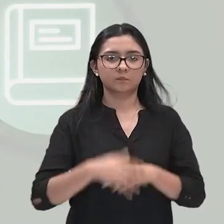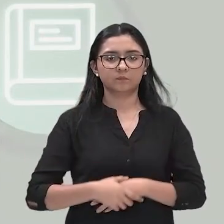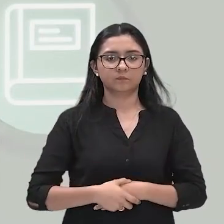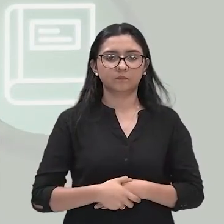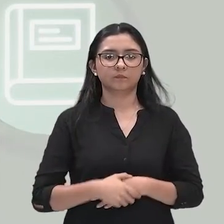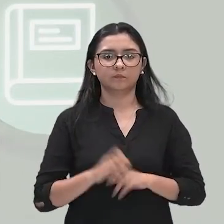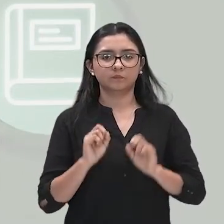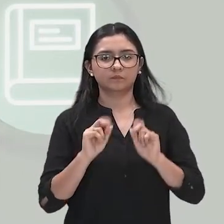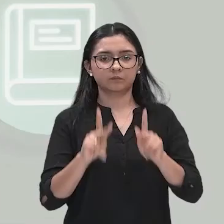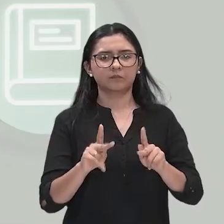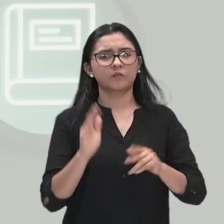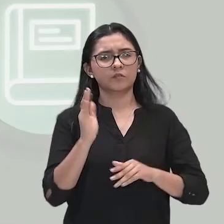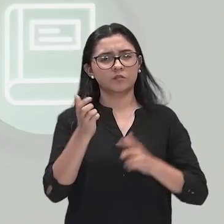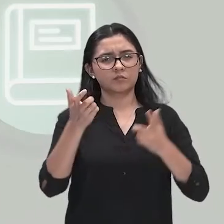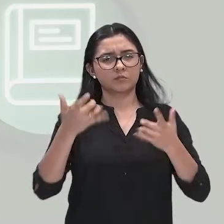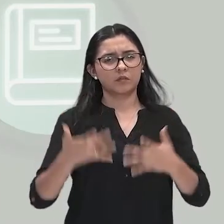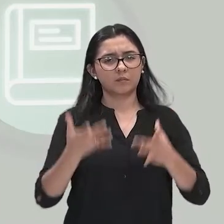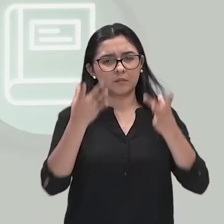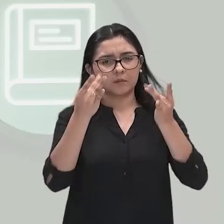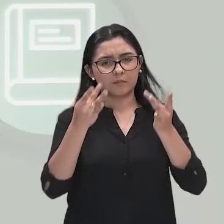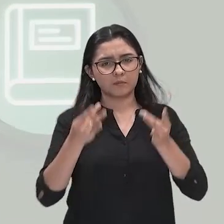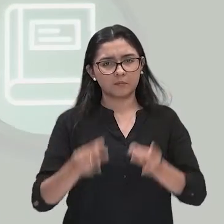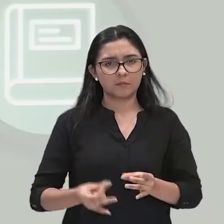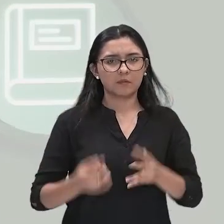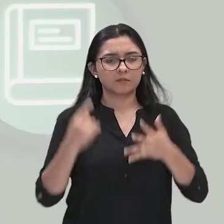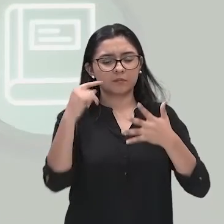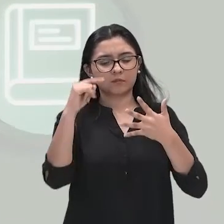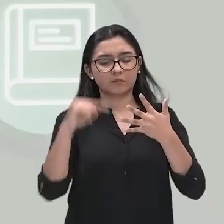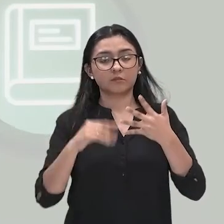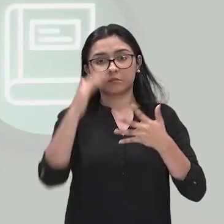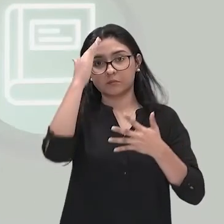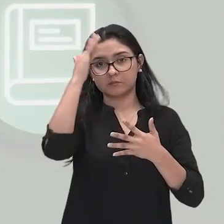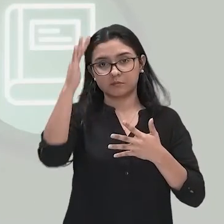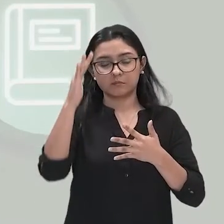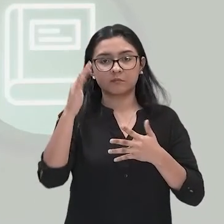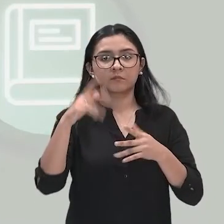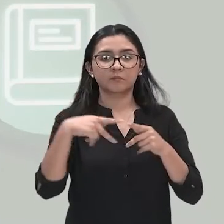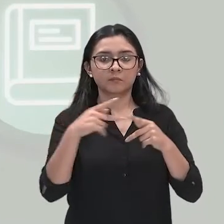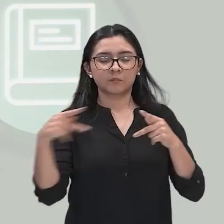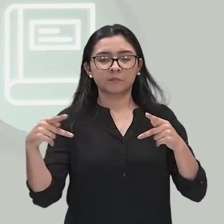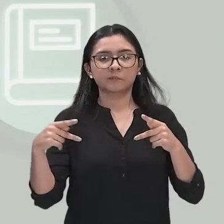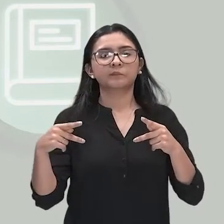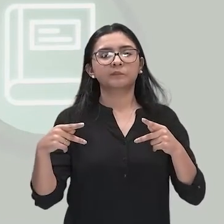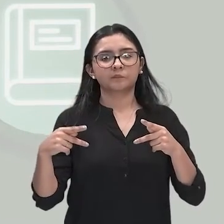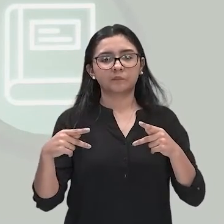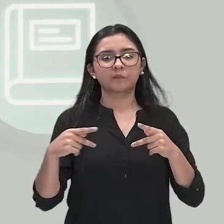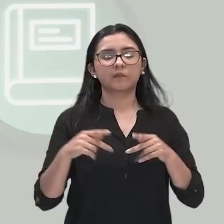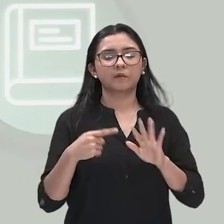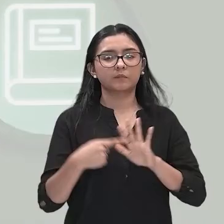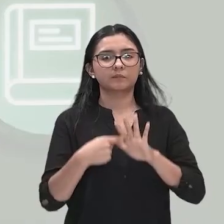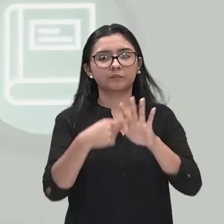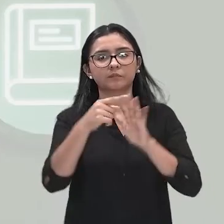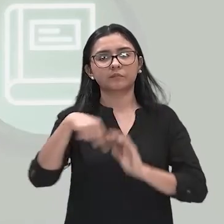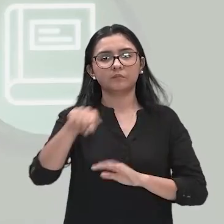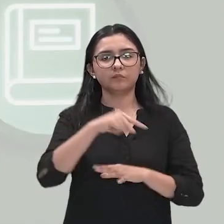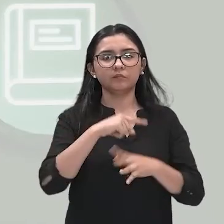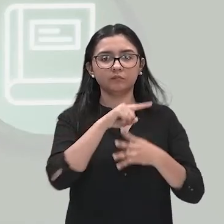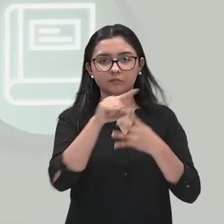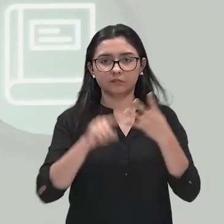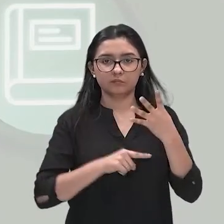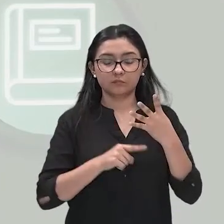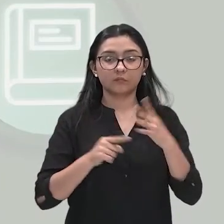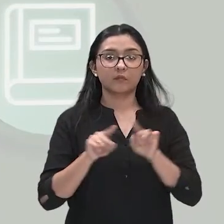Ok? Então, falei bastante aqui das principais funções das proteínas, né? Apresentei para vocês 4,